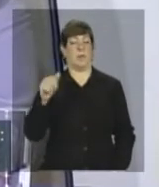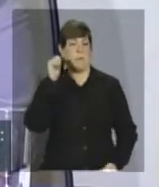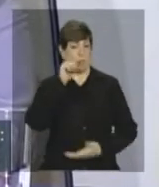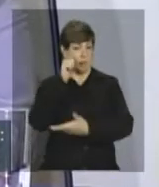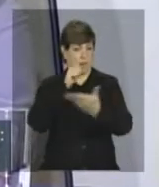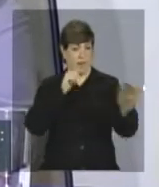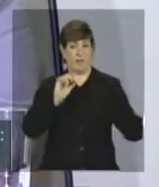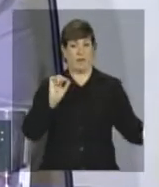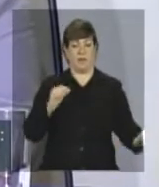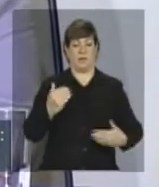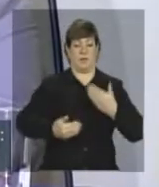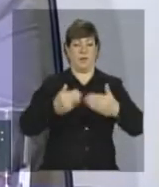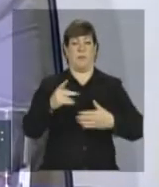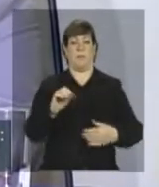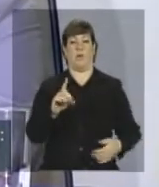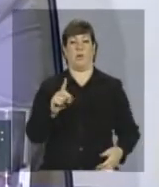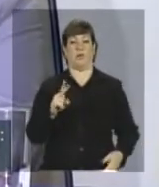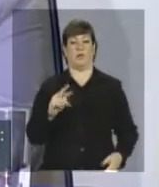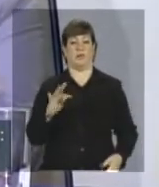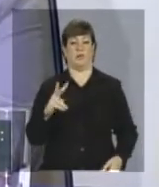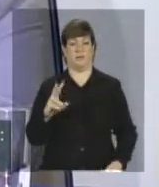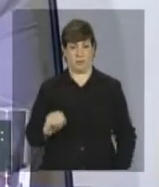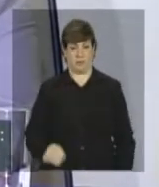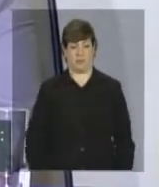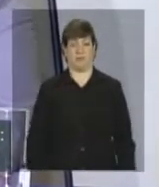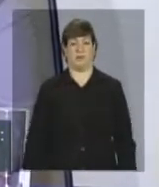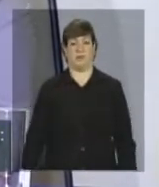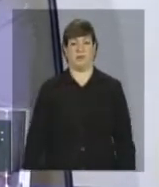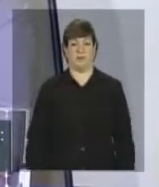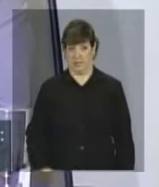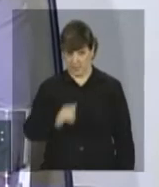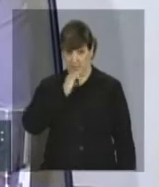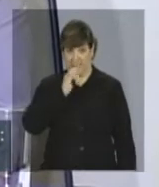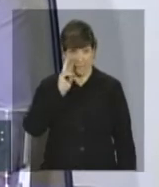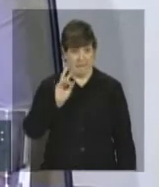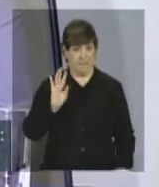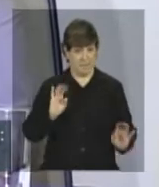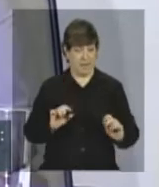nosso processo produtivo. Vejam bem,